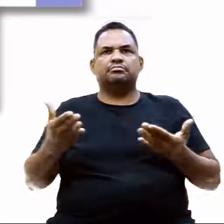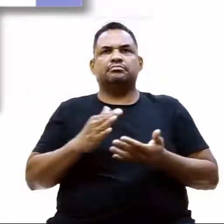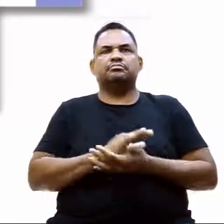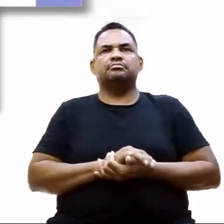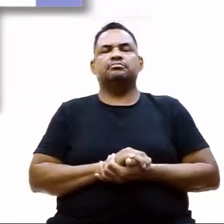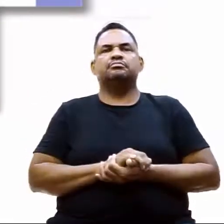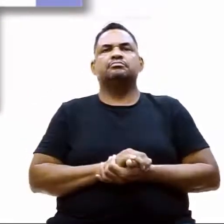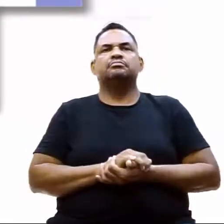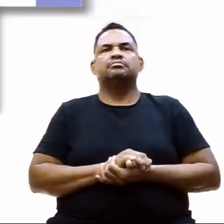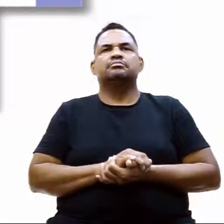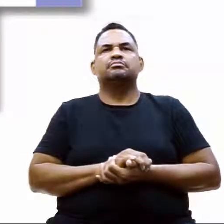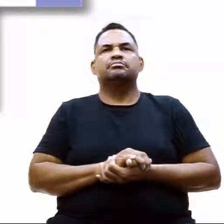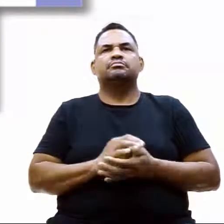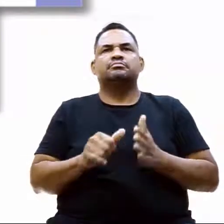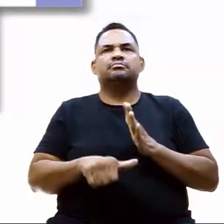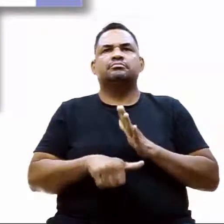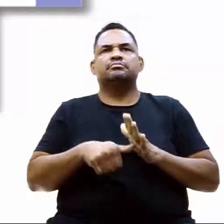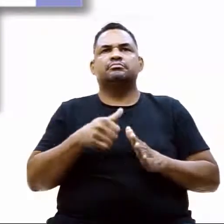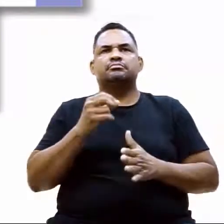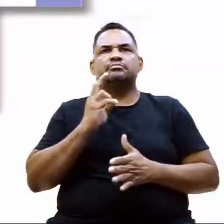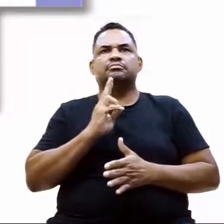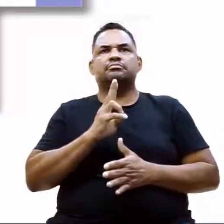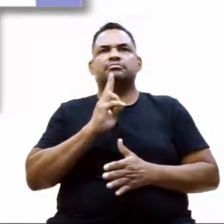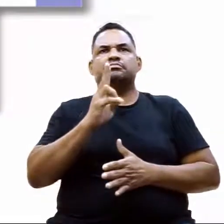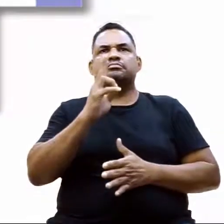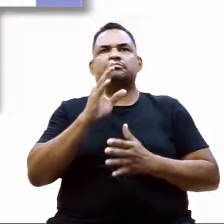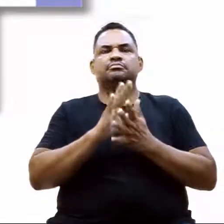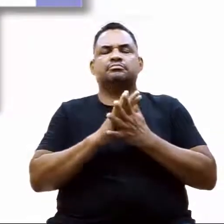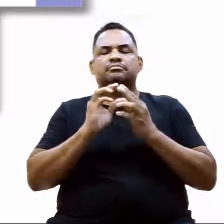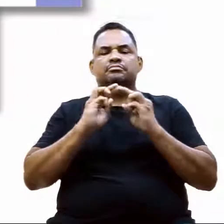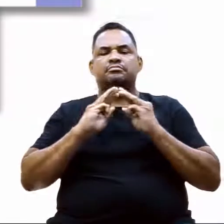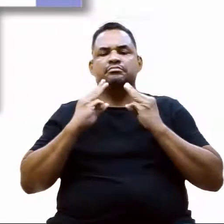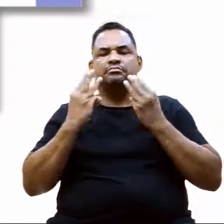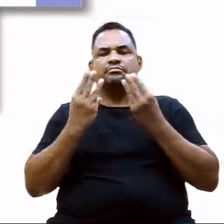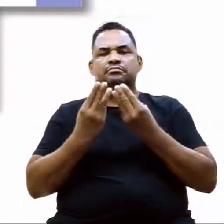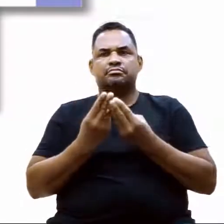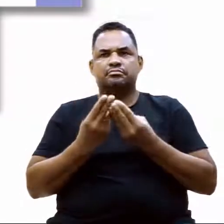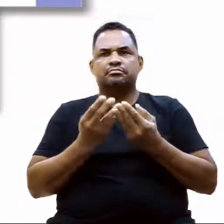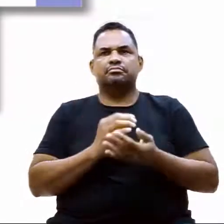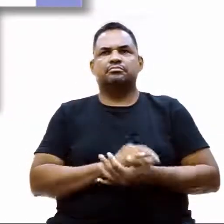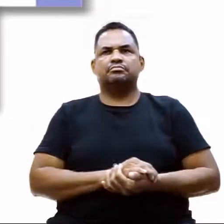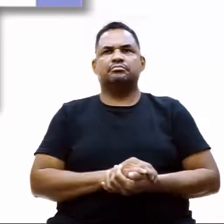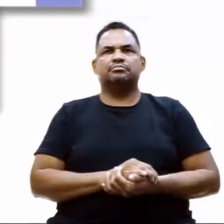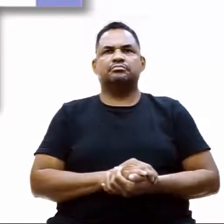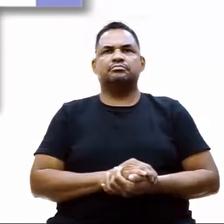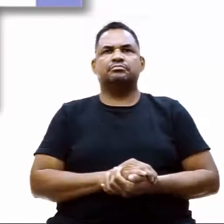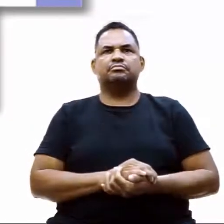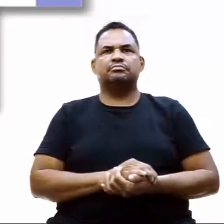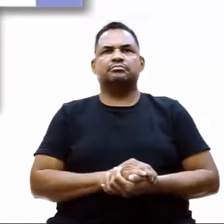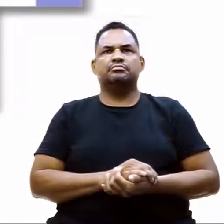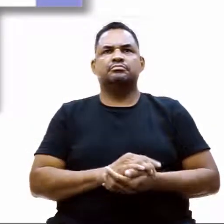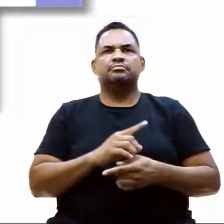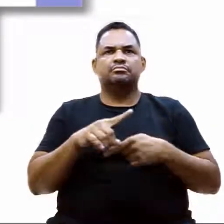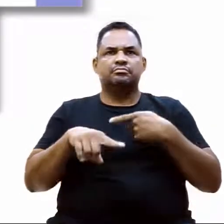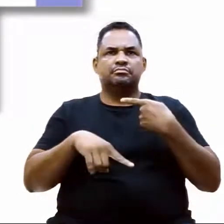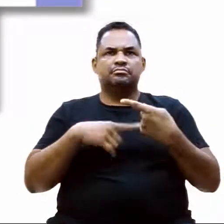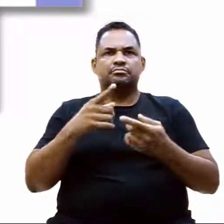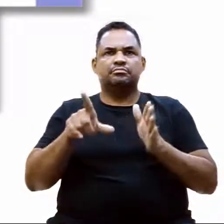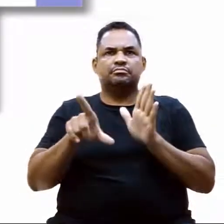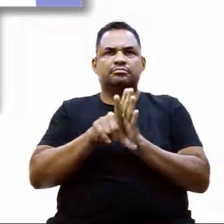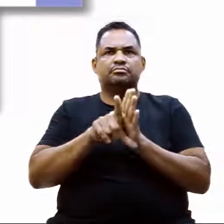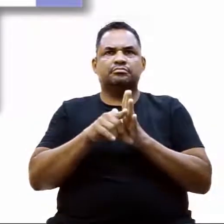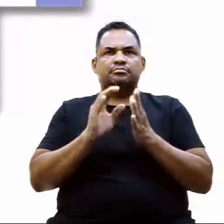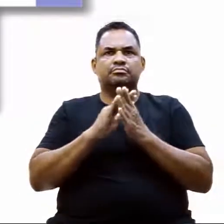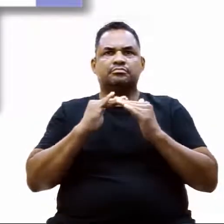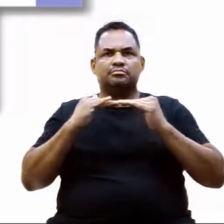primeiro, a lei da conservação das massas e, em seguida, a lei